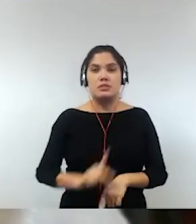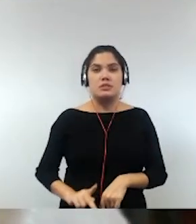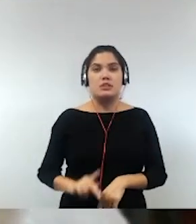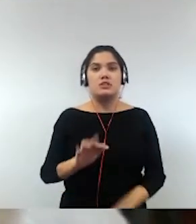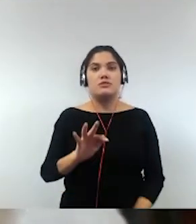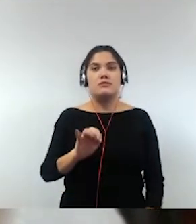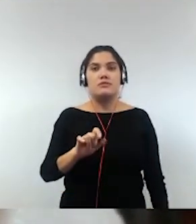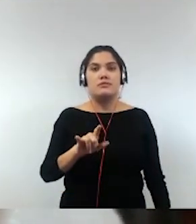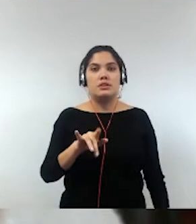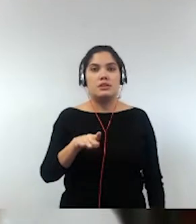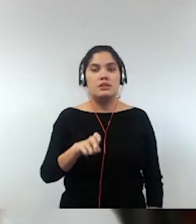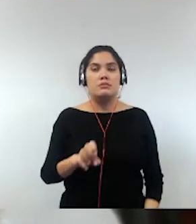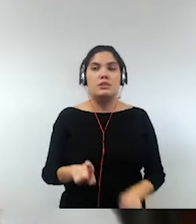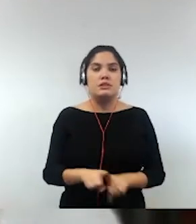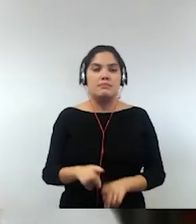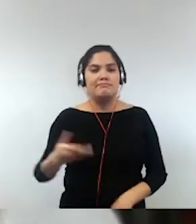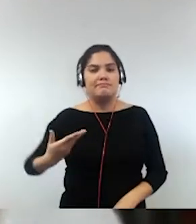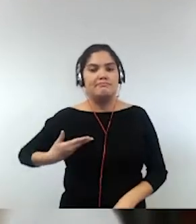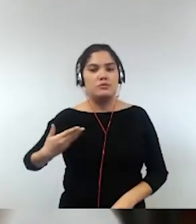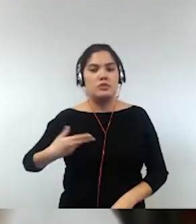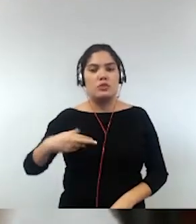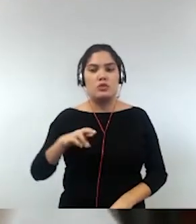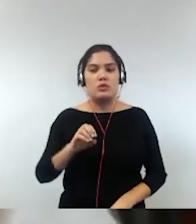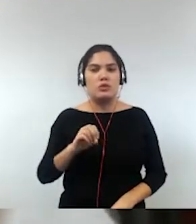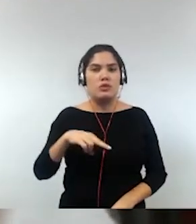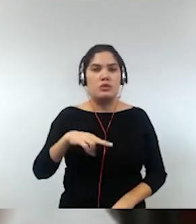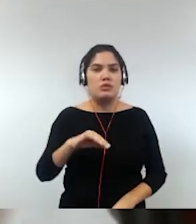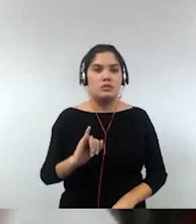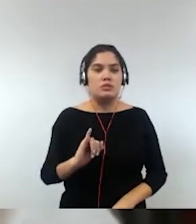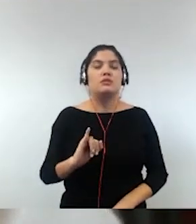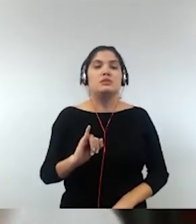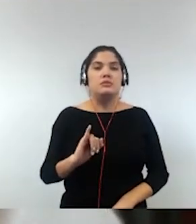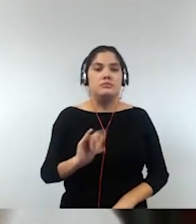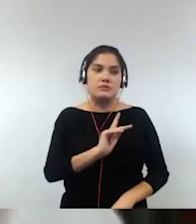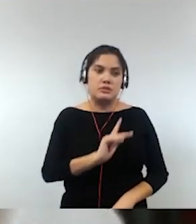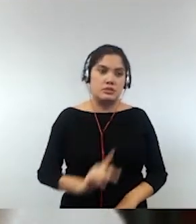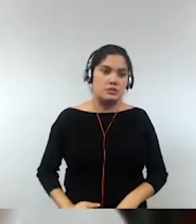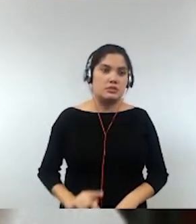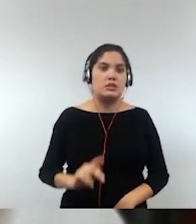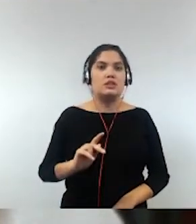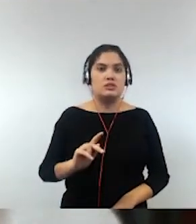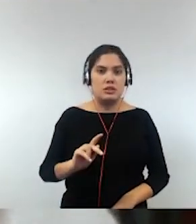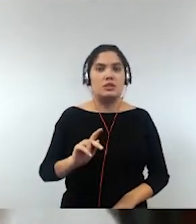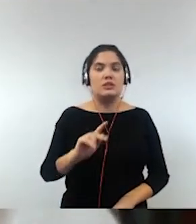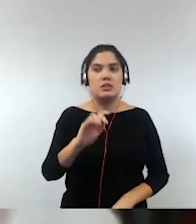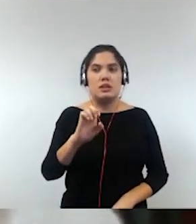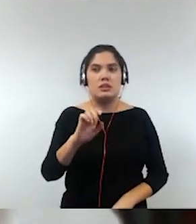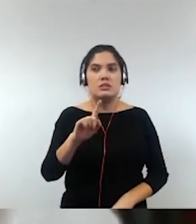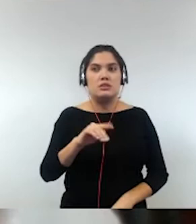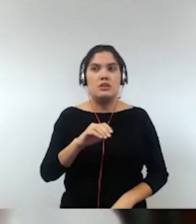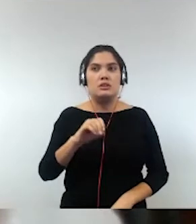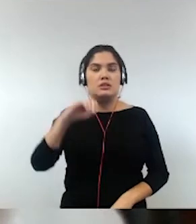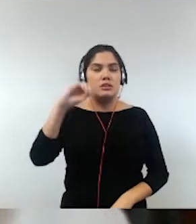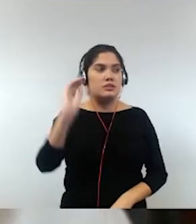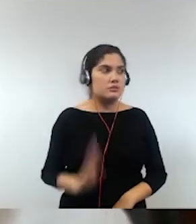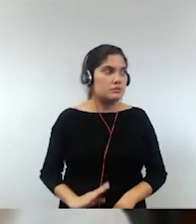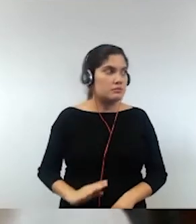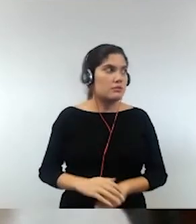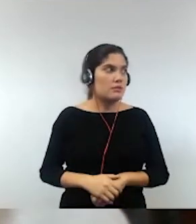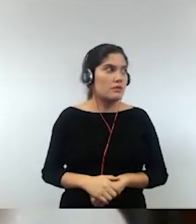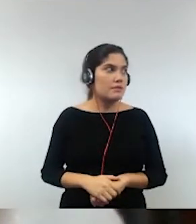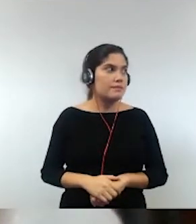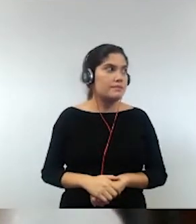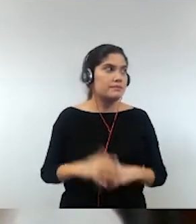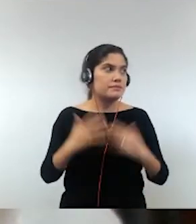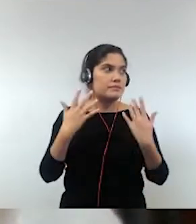Santa Cruz, o caríssimo amigo Rony Preus Duarte, diretor da ESA Nacional. Rony, você está de parabéns. É uma